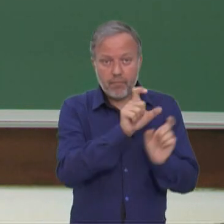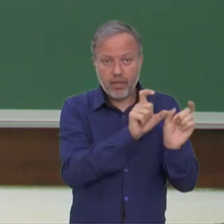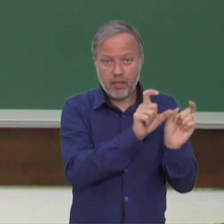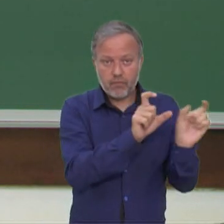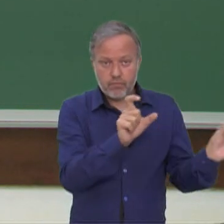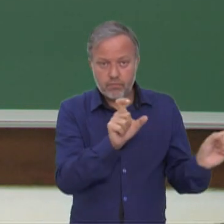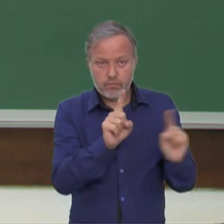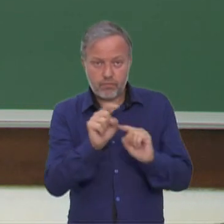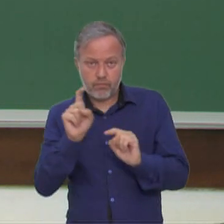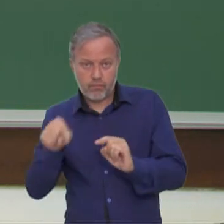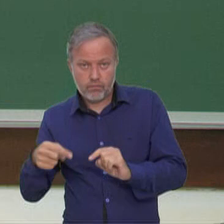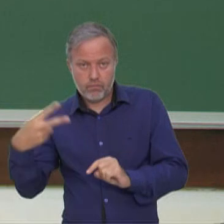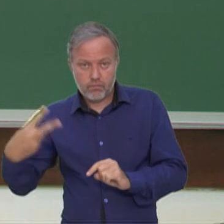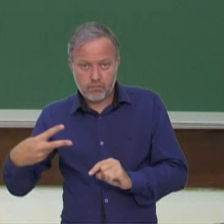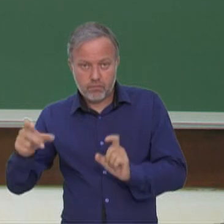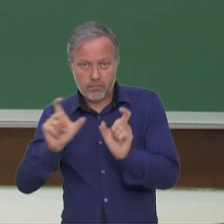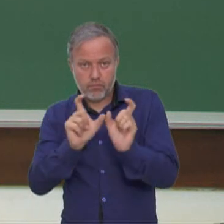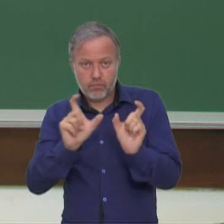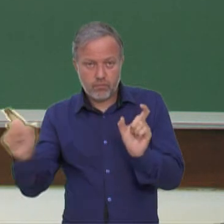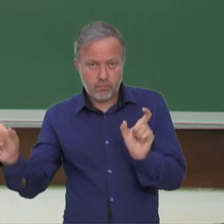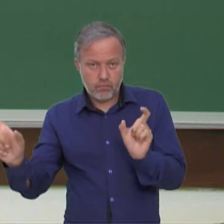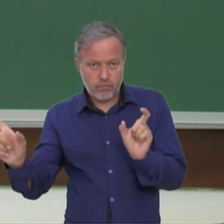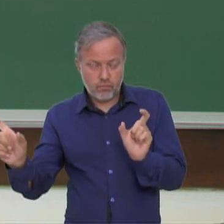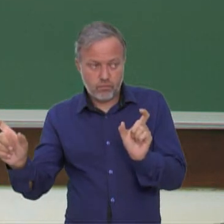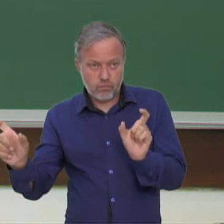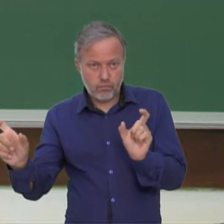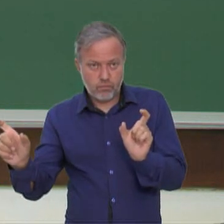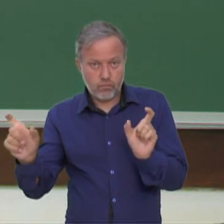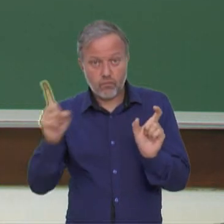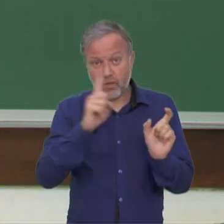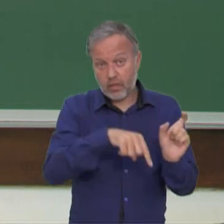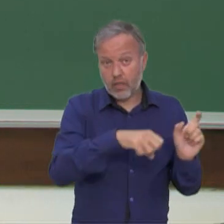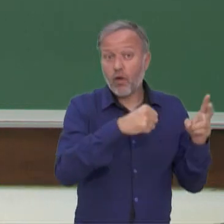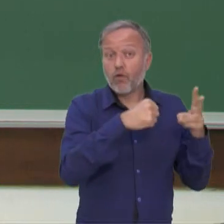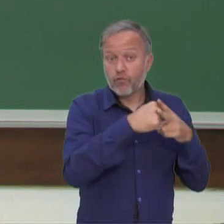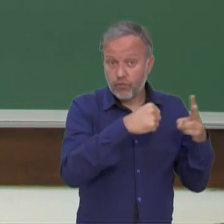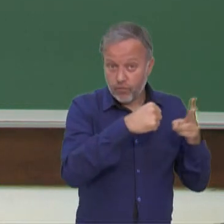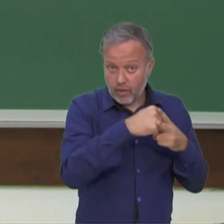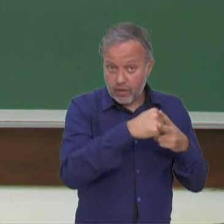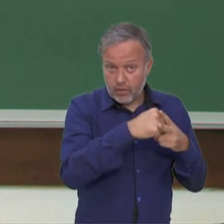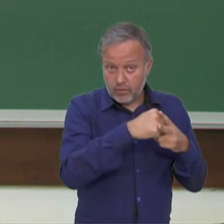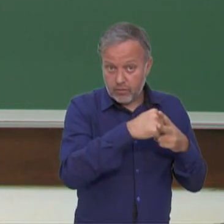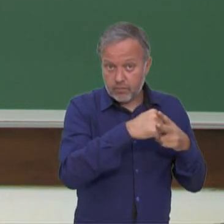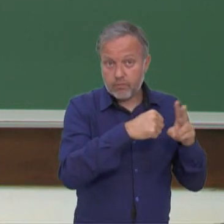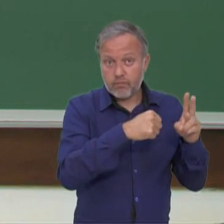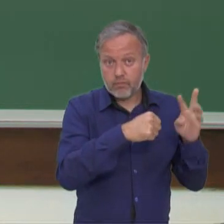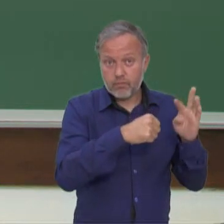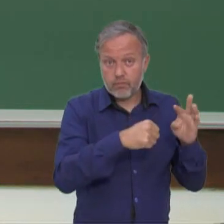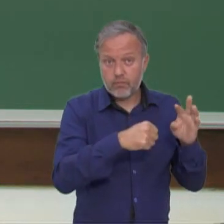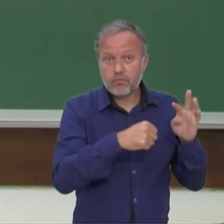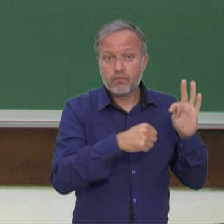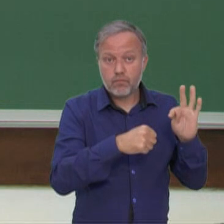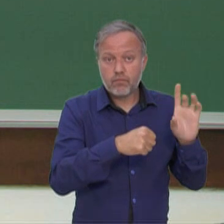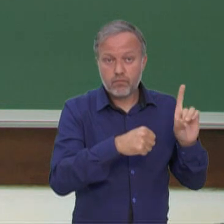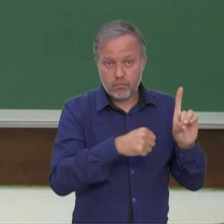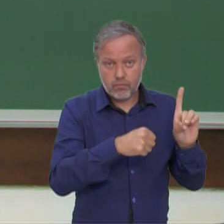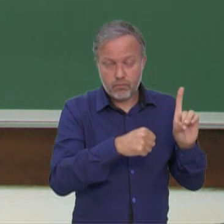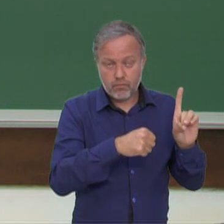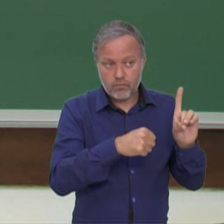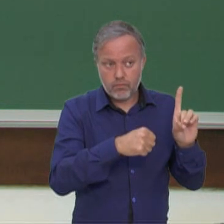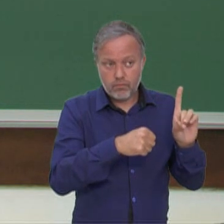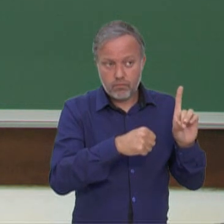o sujeito está explícito na primeira oração, o verbo da primeira oração é um VTD, não tem